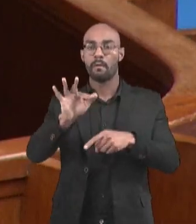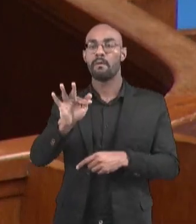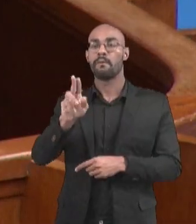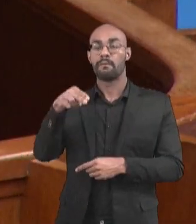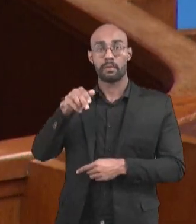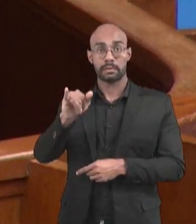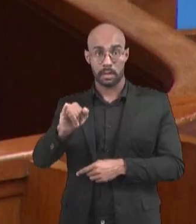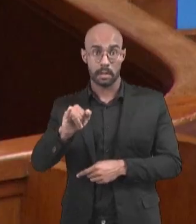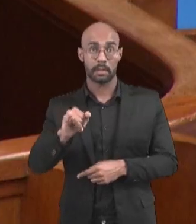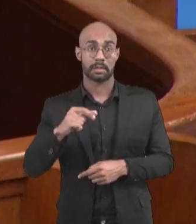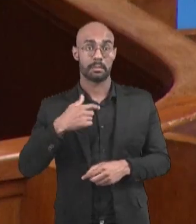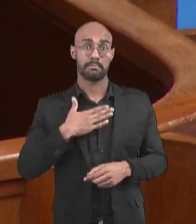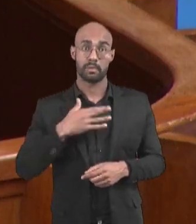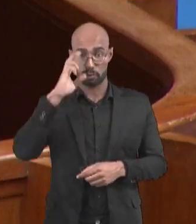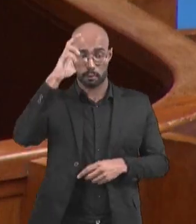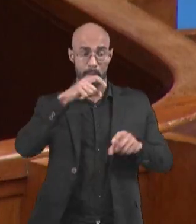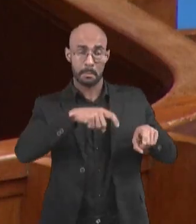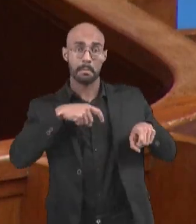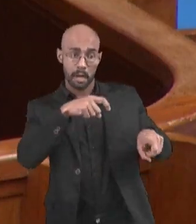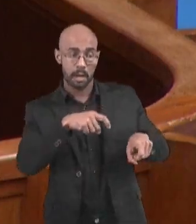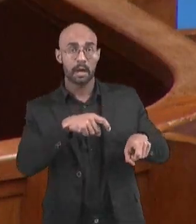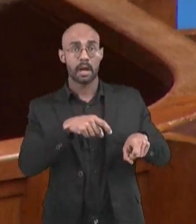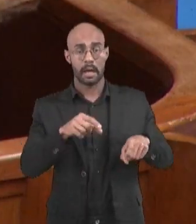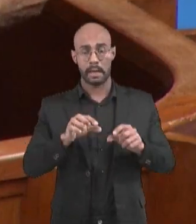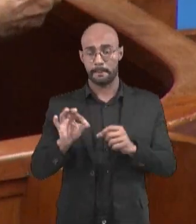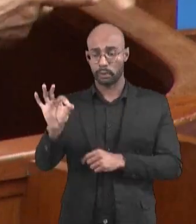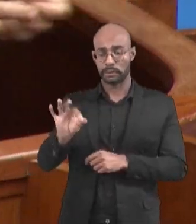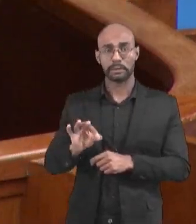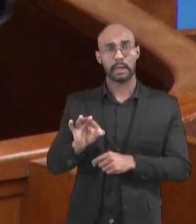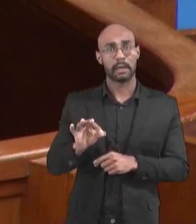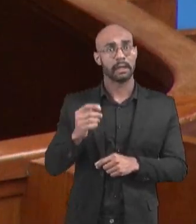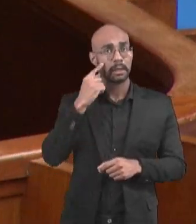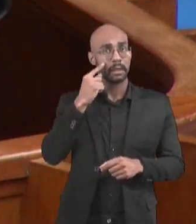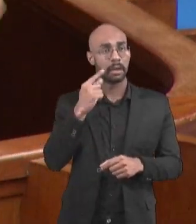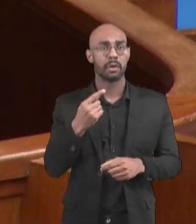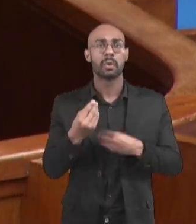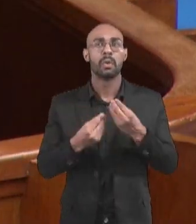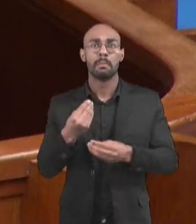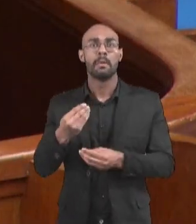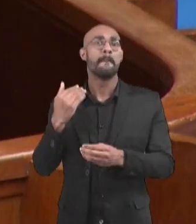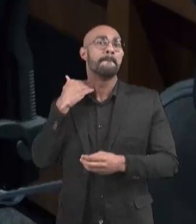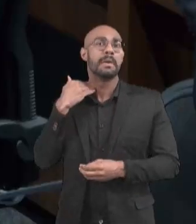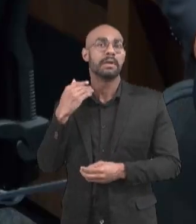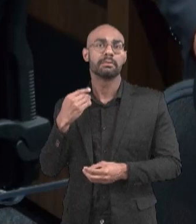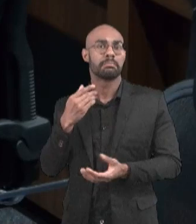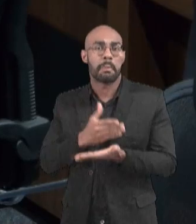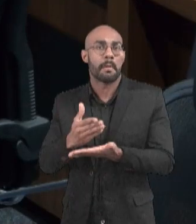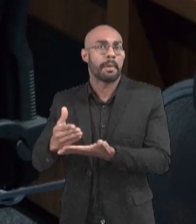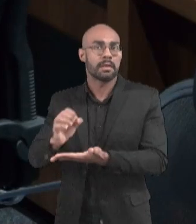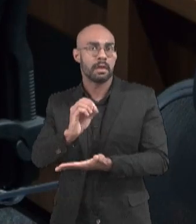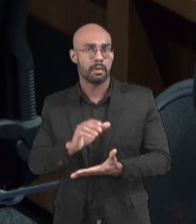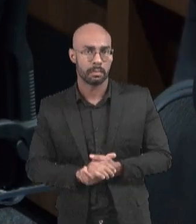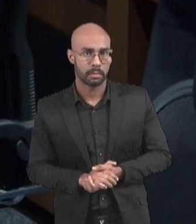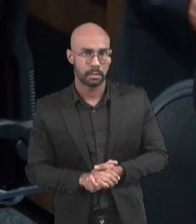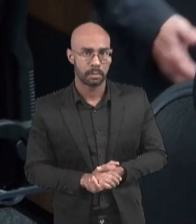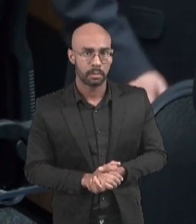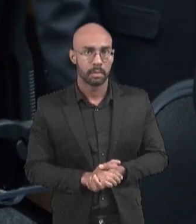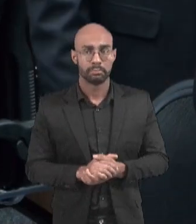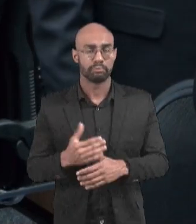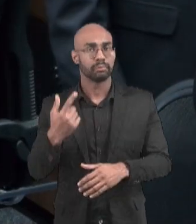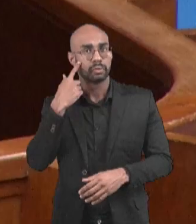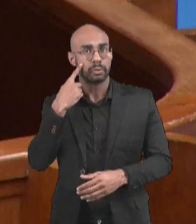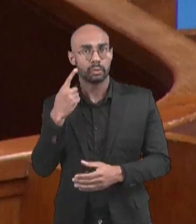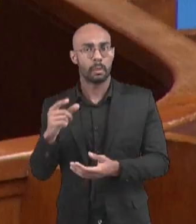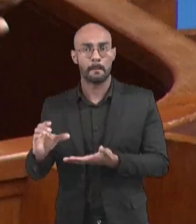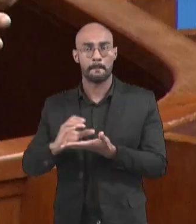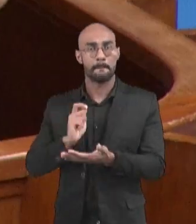terra do produtor rural é indígena. Você vai no banco financiar, o banco não te financia. O banco não te arrenda,